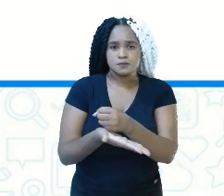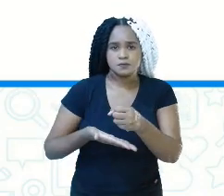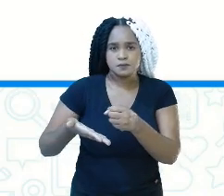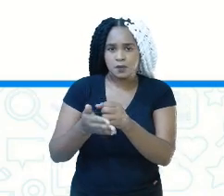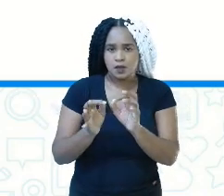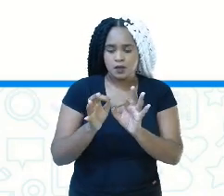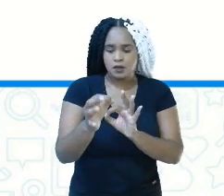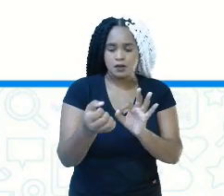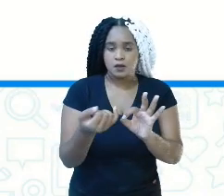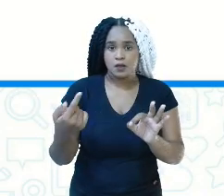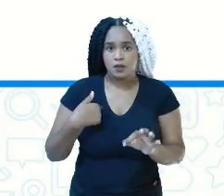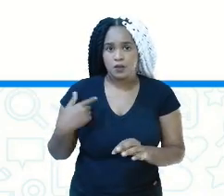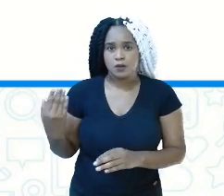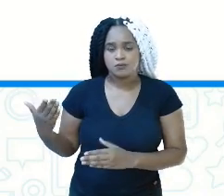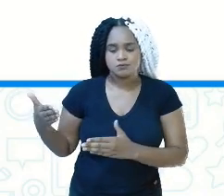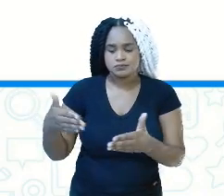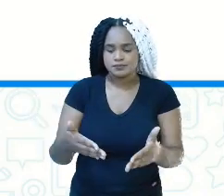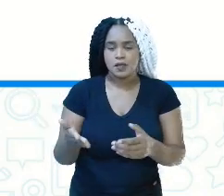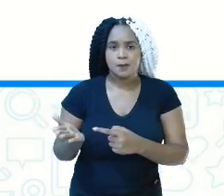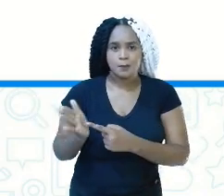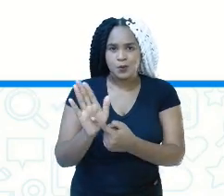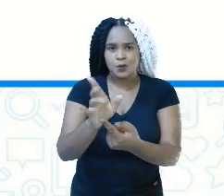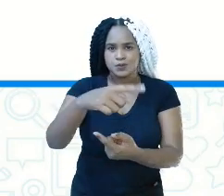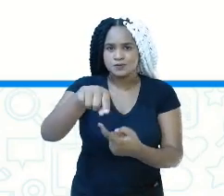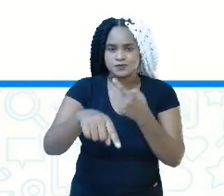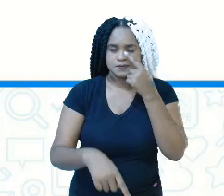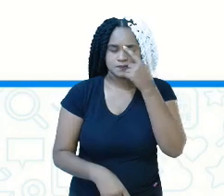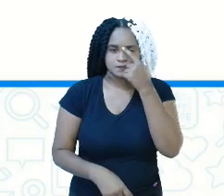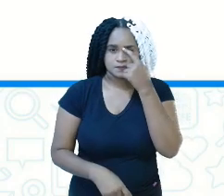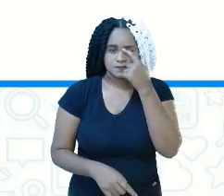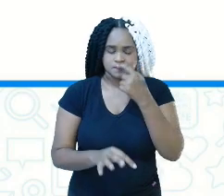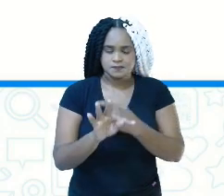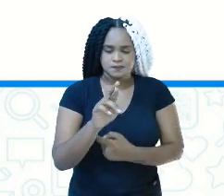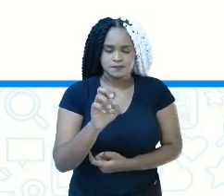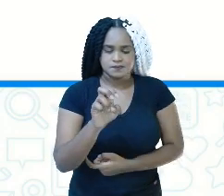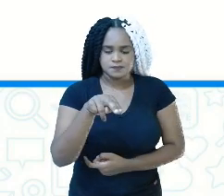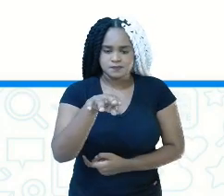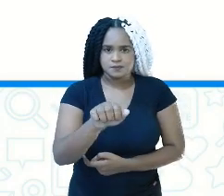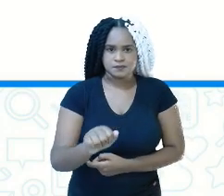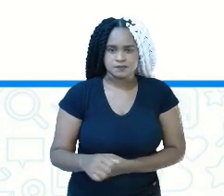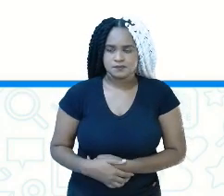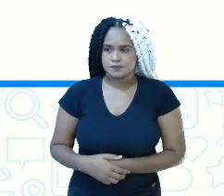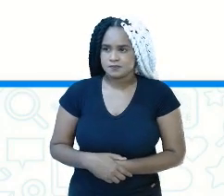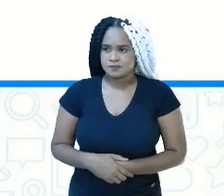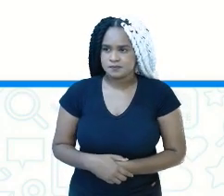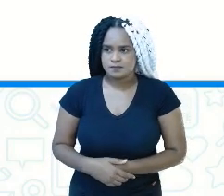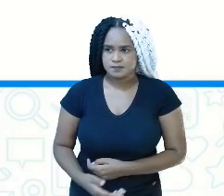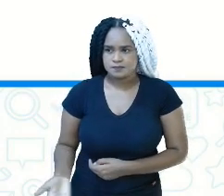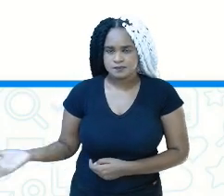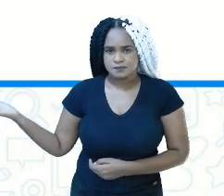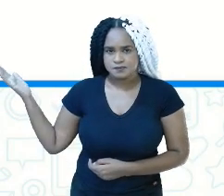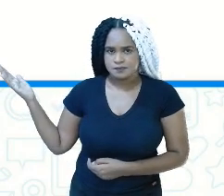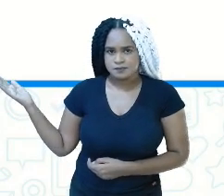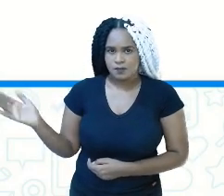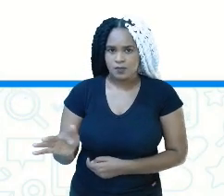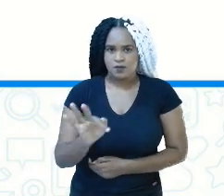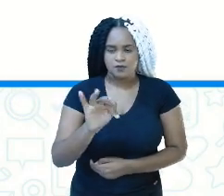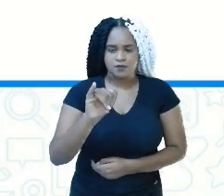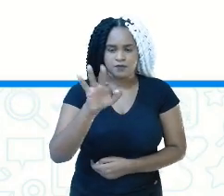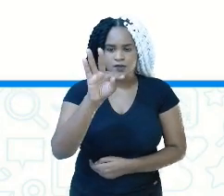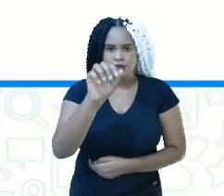Eu trouxe alguns para vocês. Eu tenho aqui a minha trena. Eu tenho uma fita